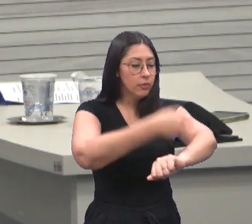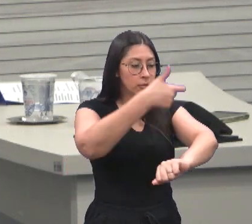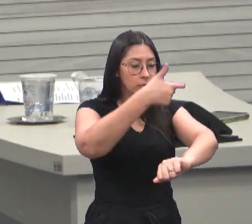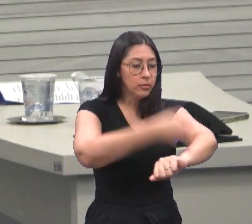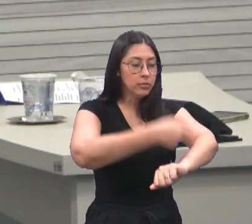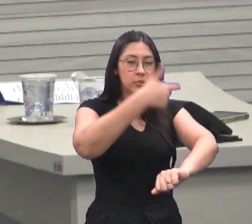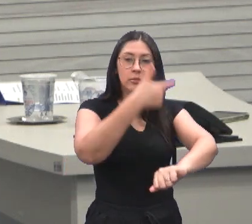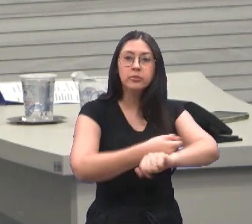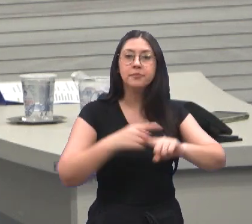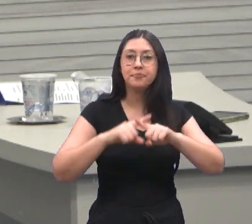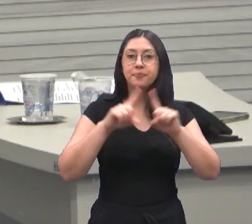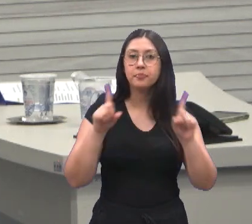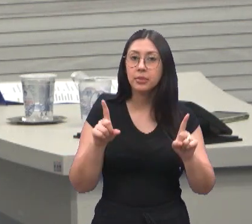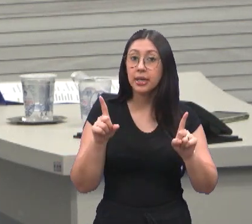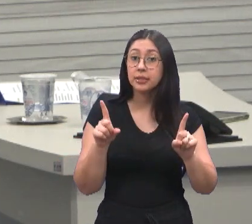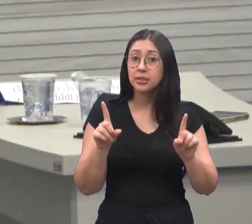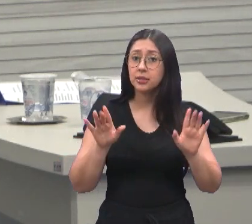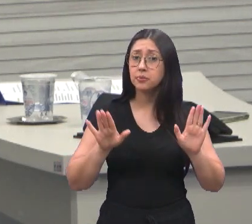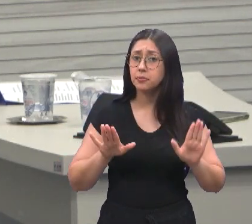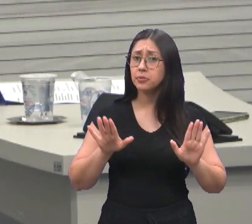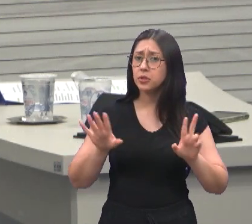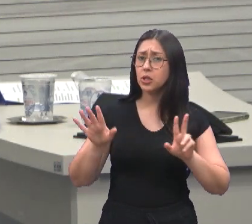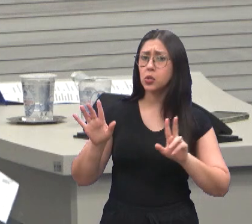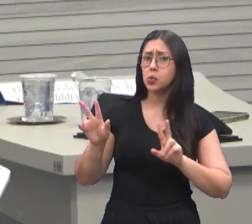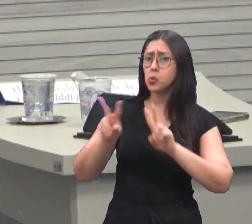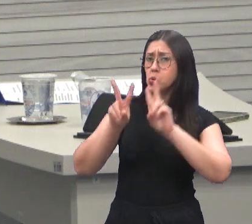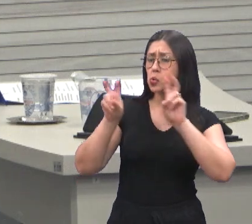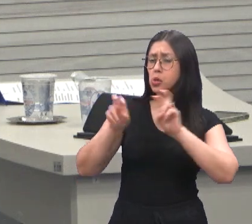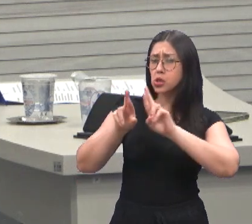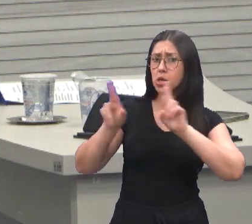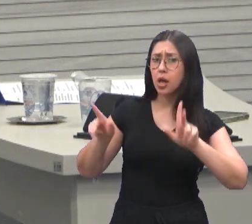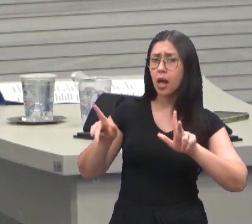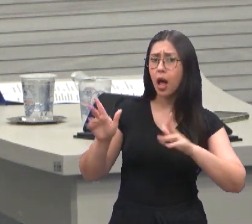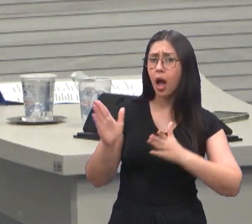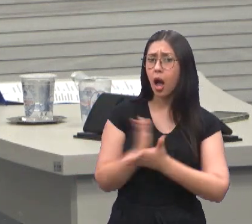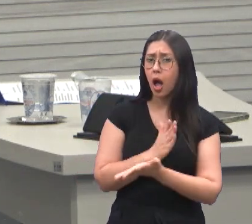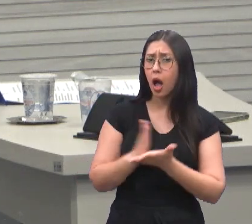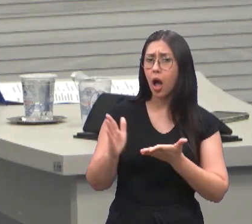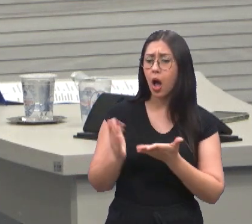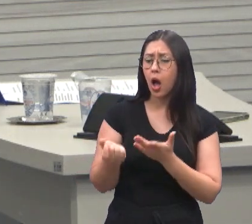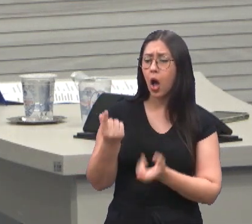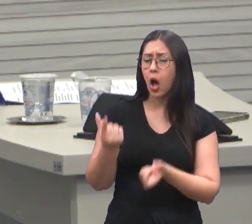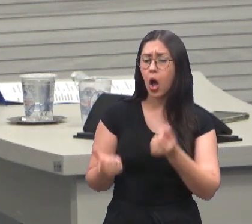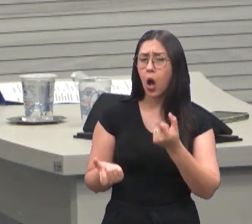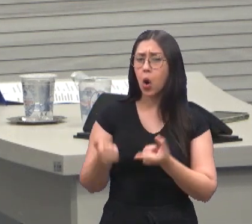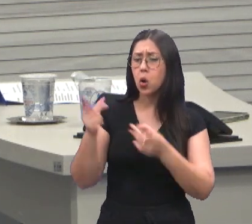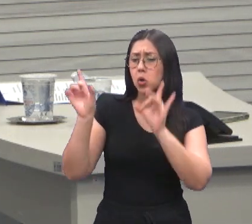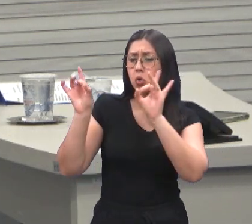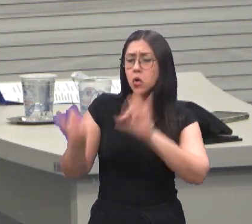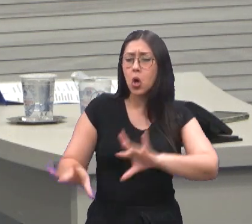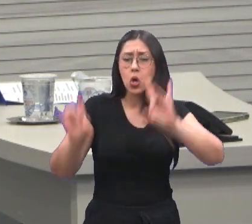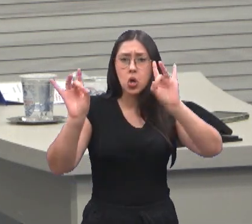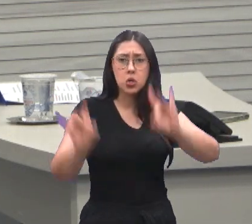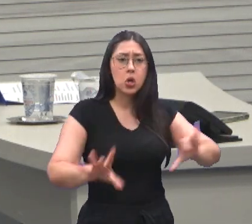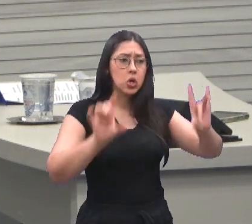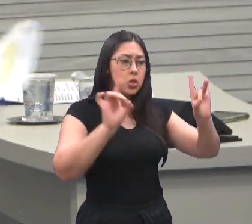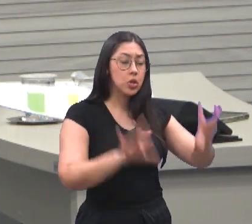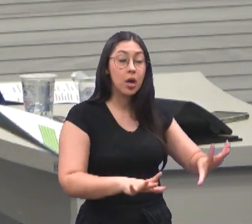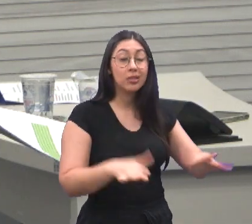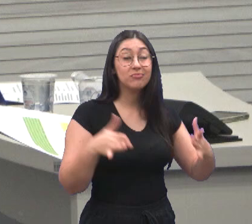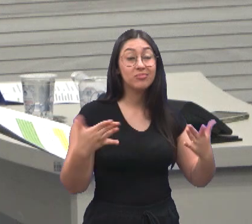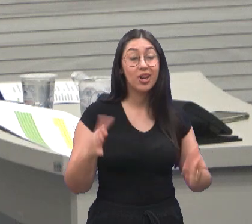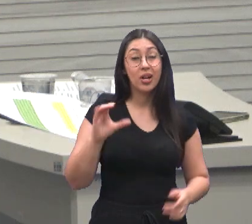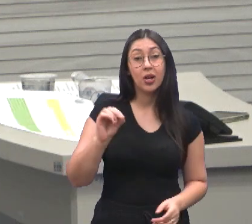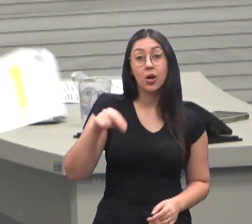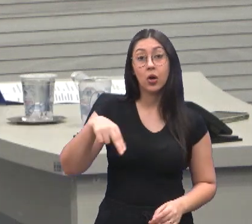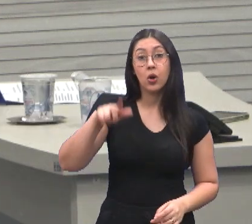lado da moeda quando se fala de animais de estimação, né? Tem os animais abandonados. O trabalho seríssimo de muitas ONGs e